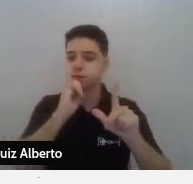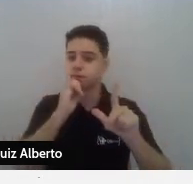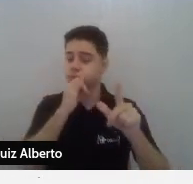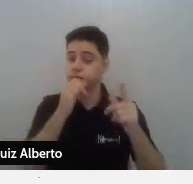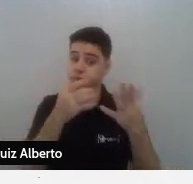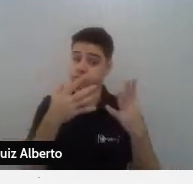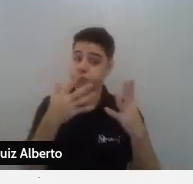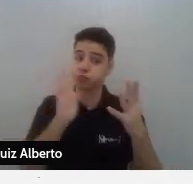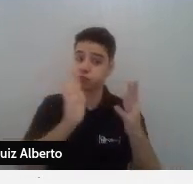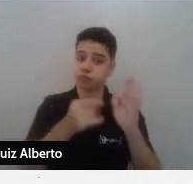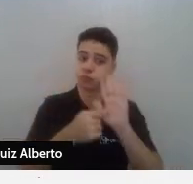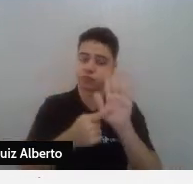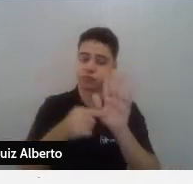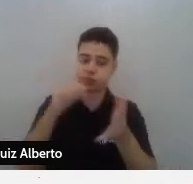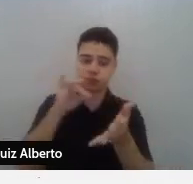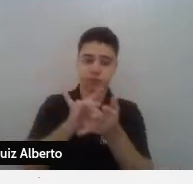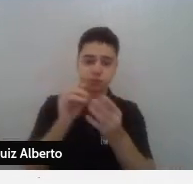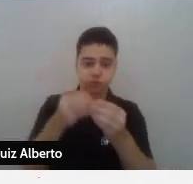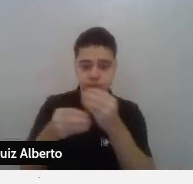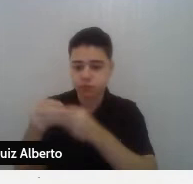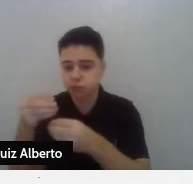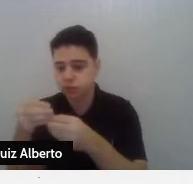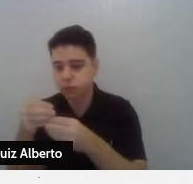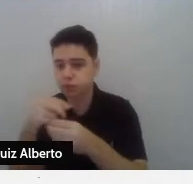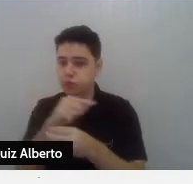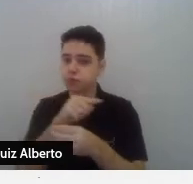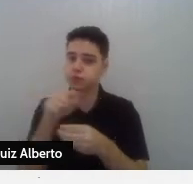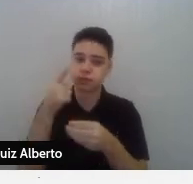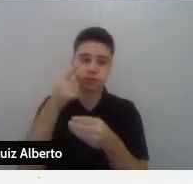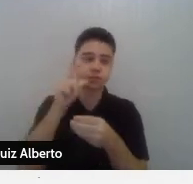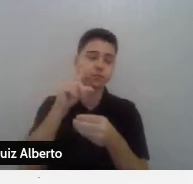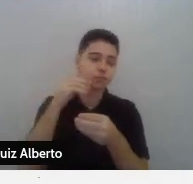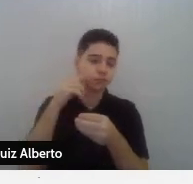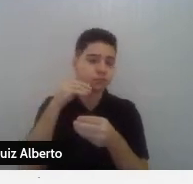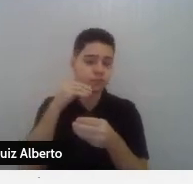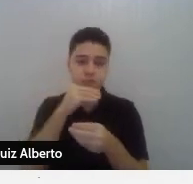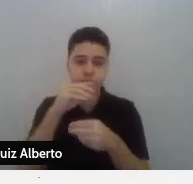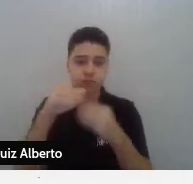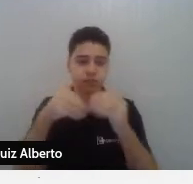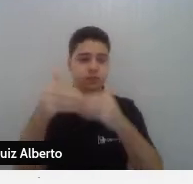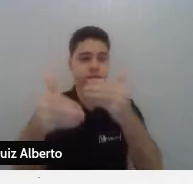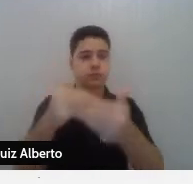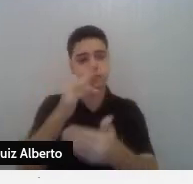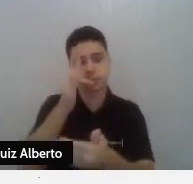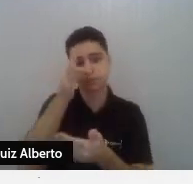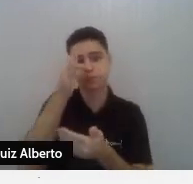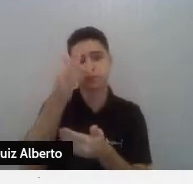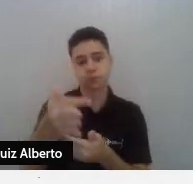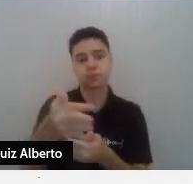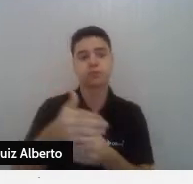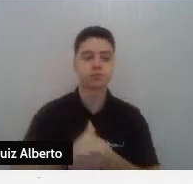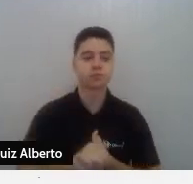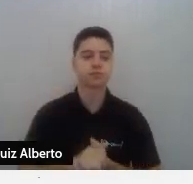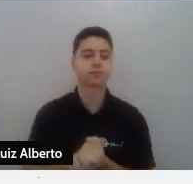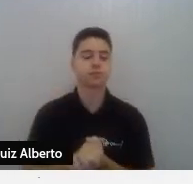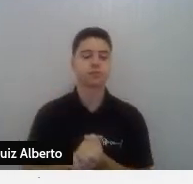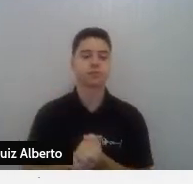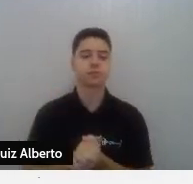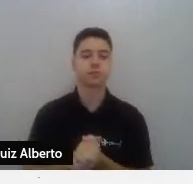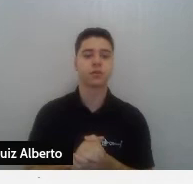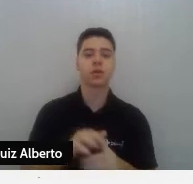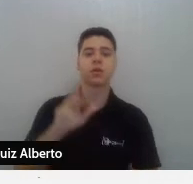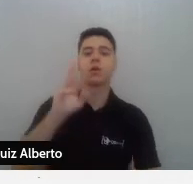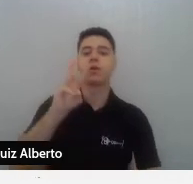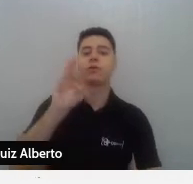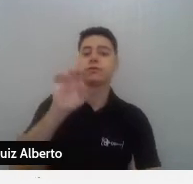assim, de realidade mista que ainda está por vir, né? E o outro conceito é o Web